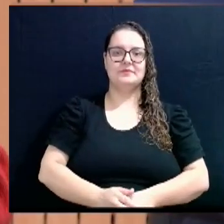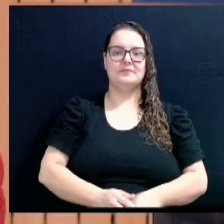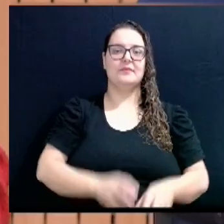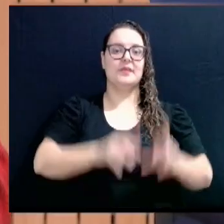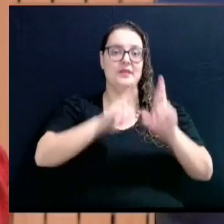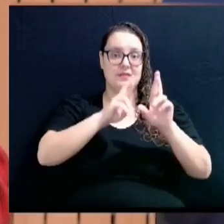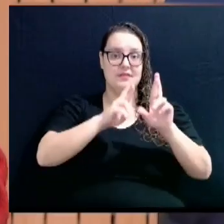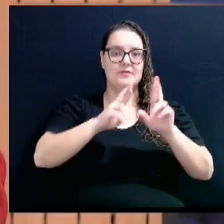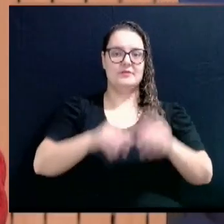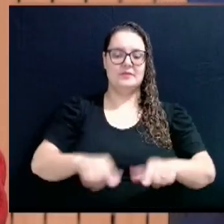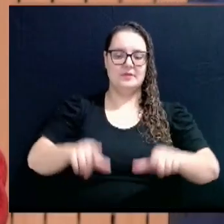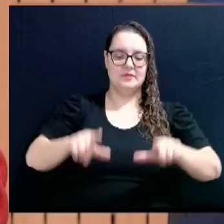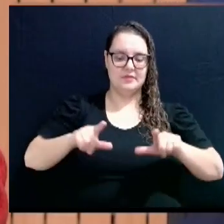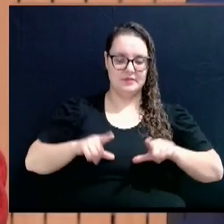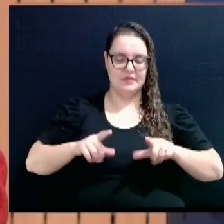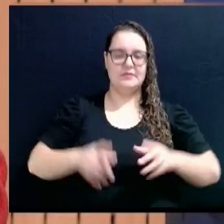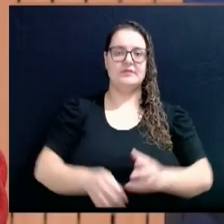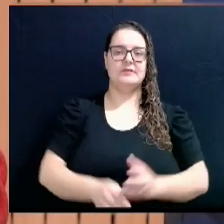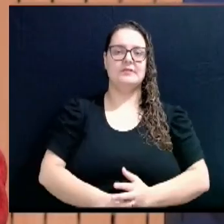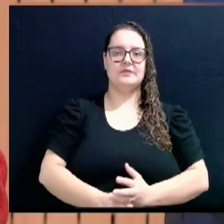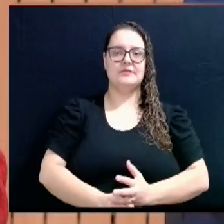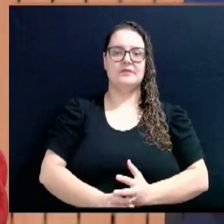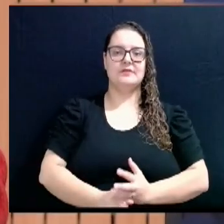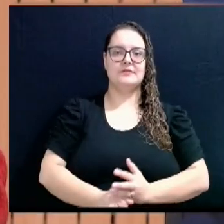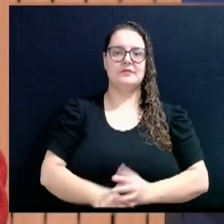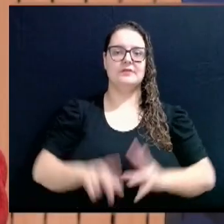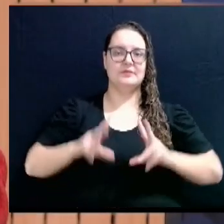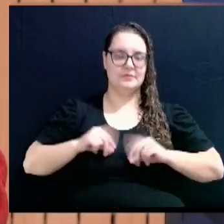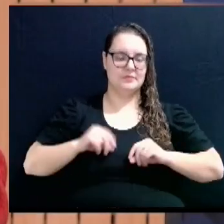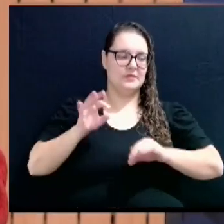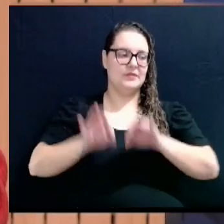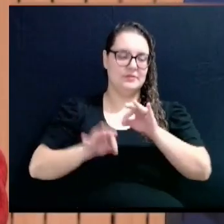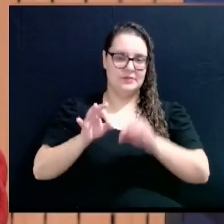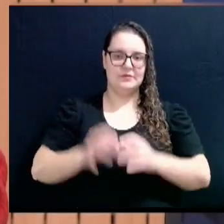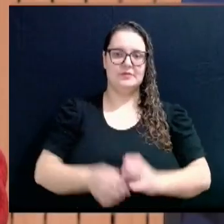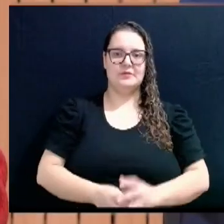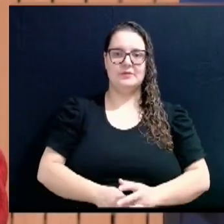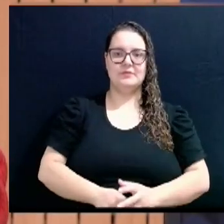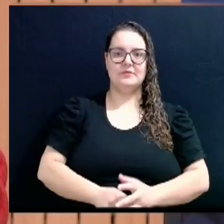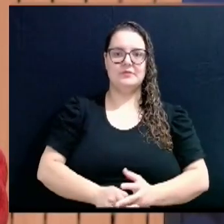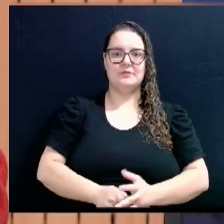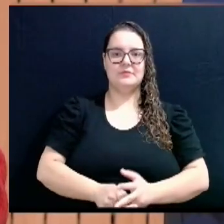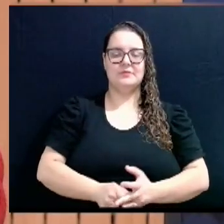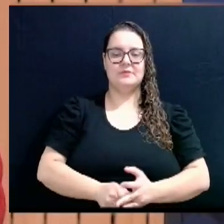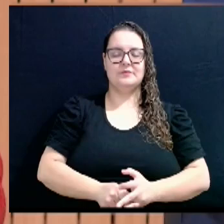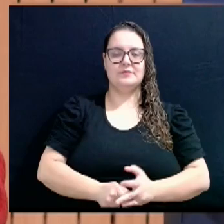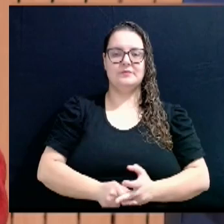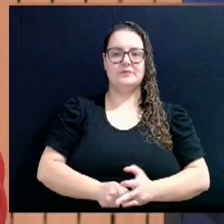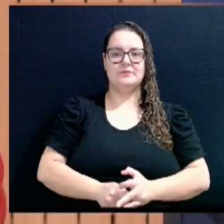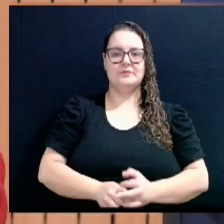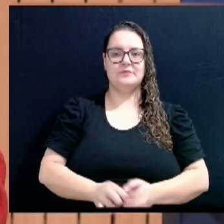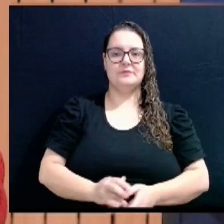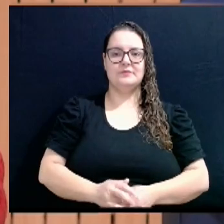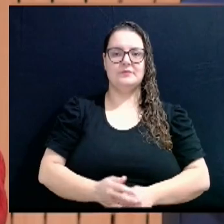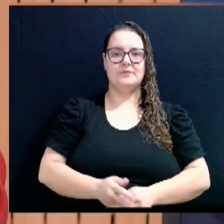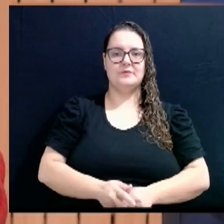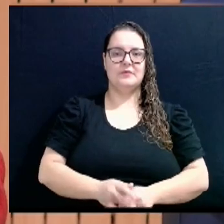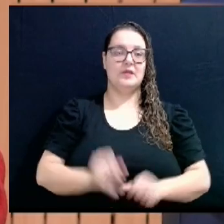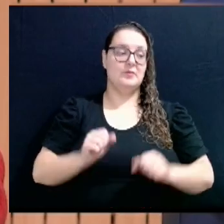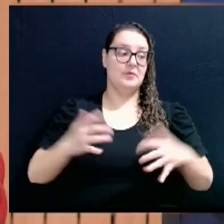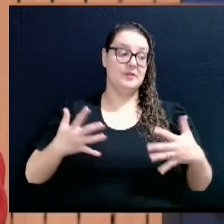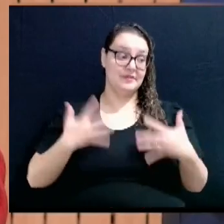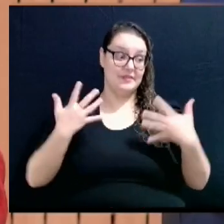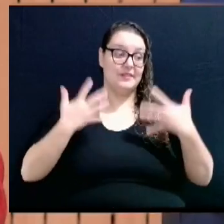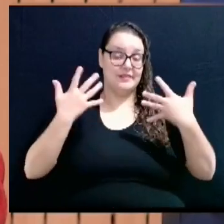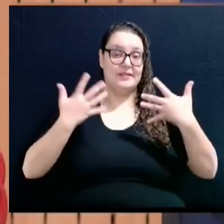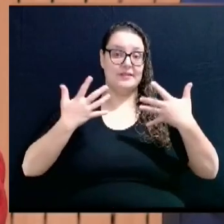título de mérito jurídico, de fato, possa alegrar um pouco mais a atuação de